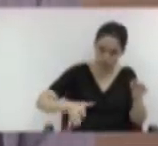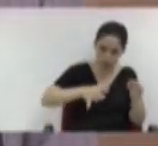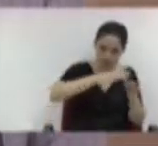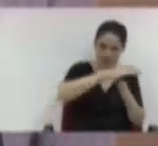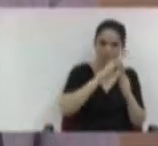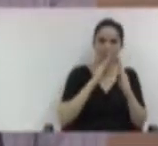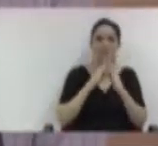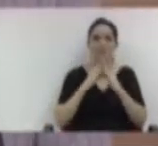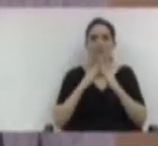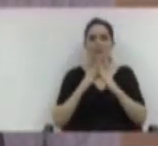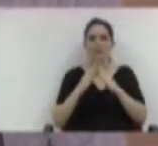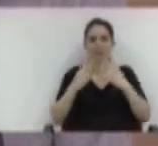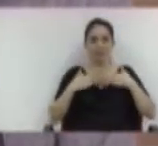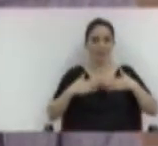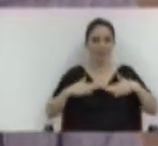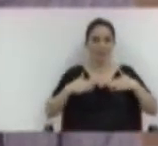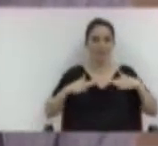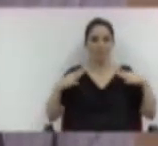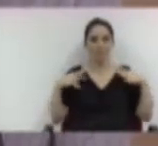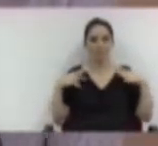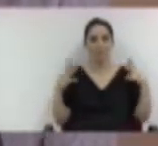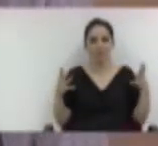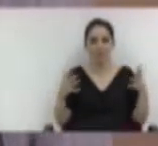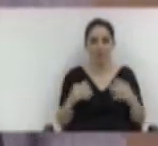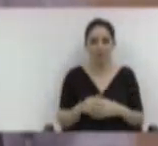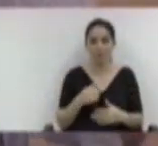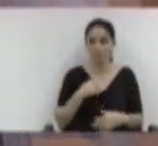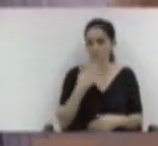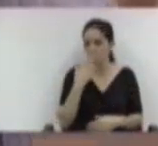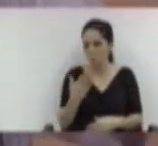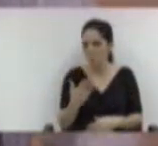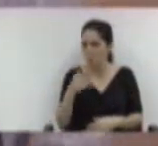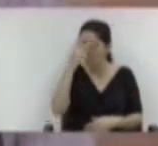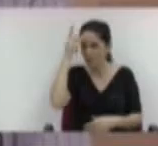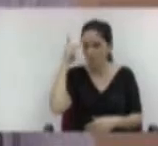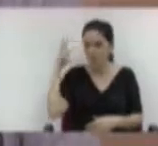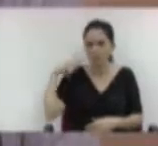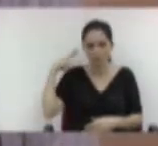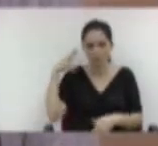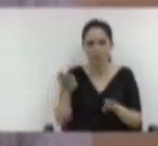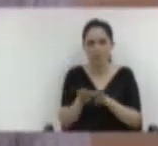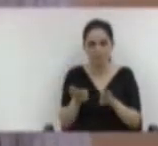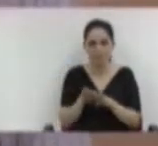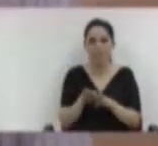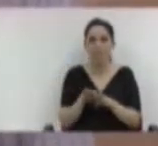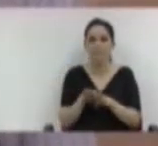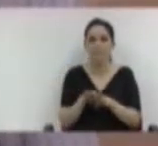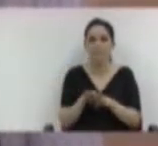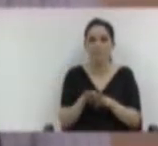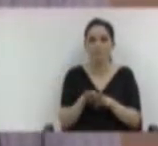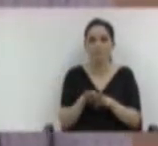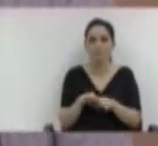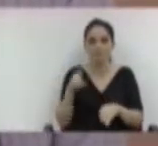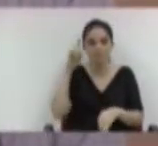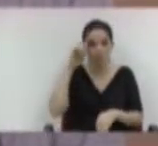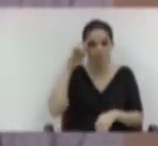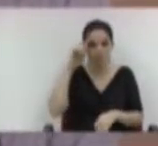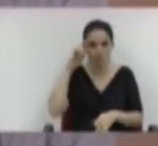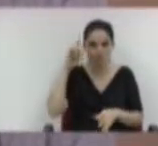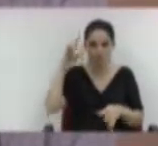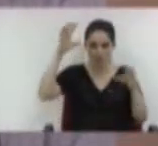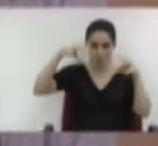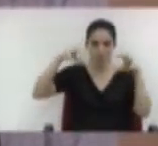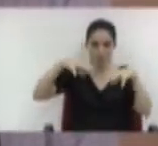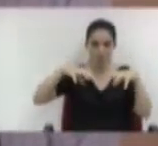em casa tranquilo, né? Então eu peço às pessoas e aos vereadores também, que quando der agora uma chuva